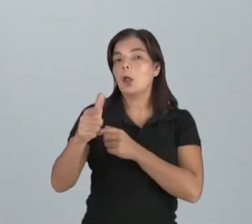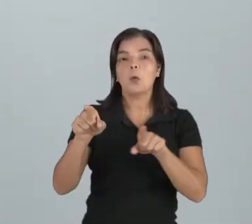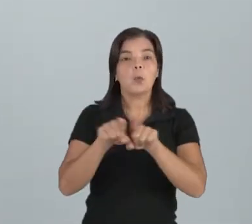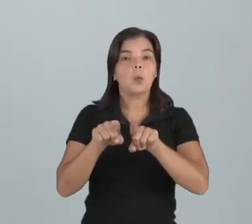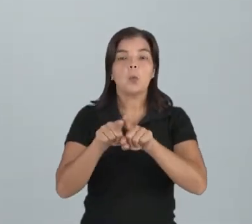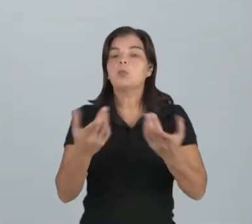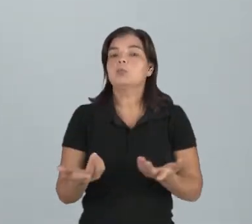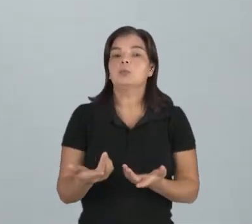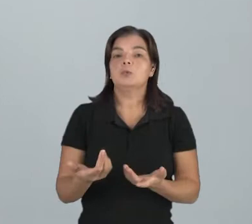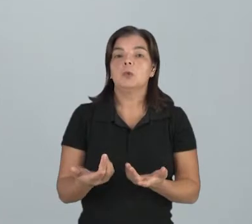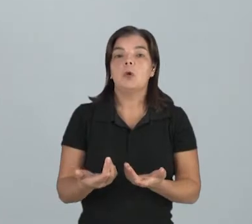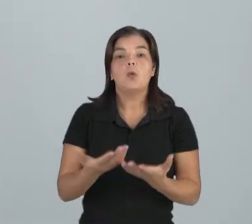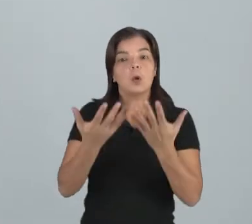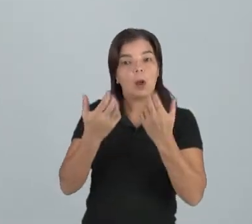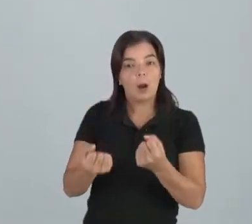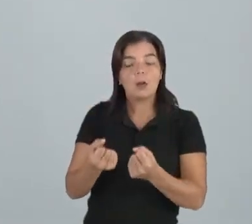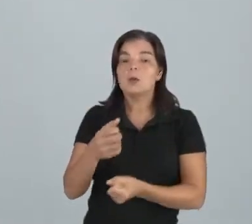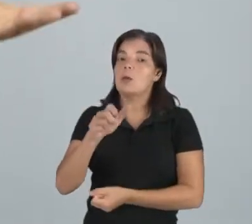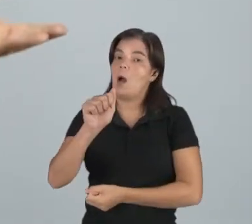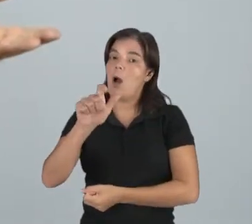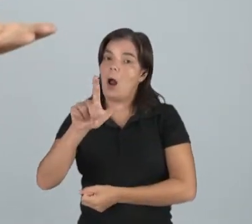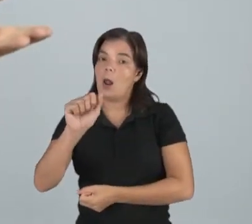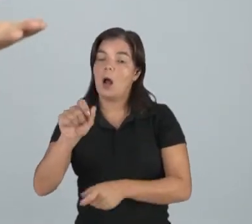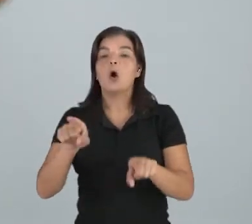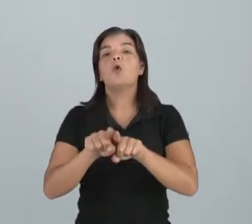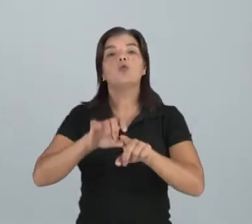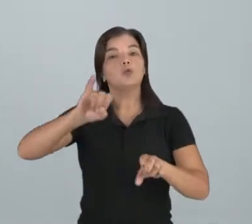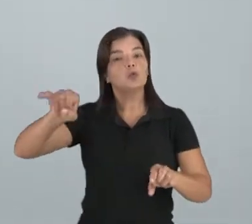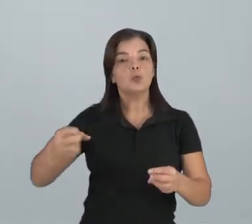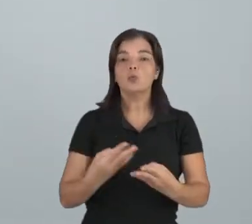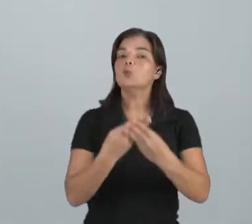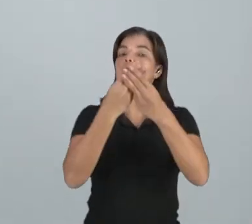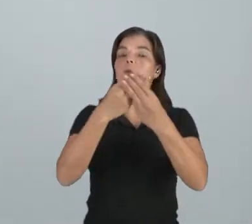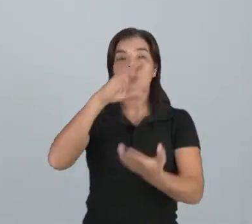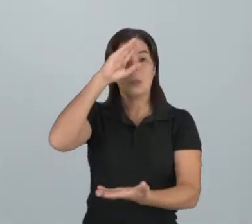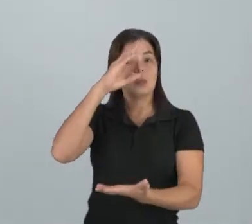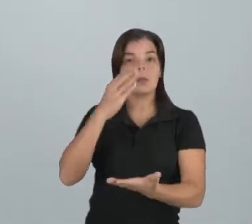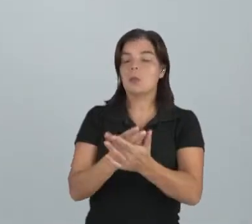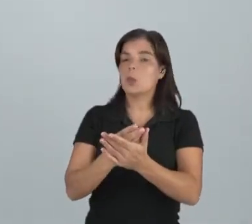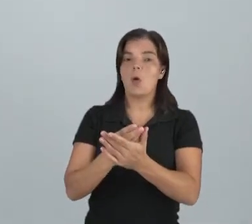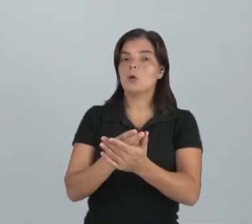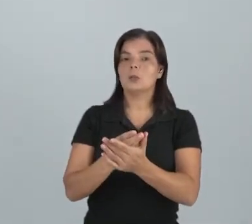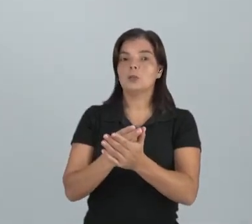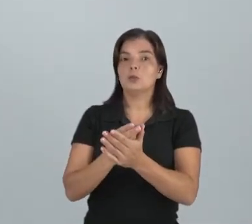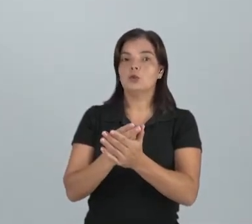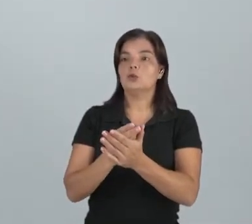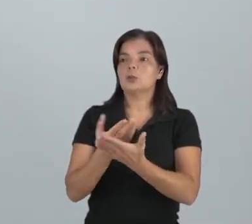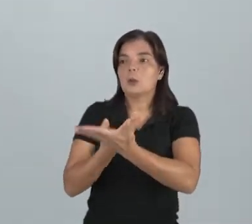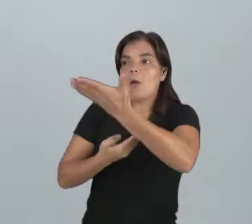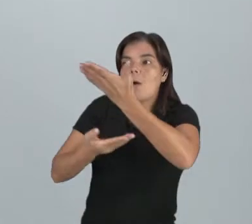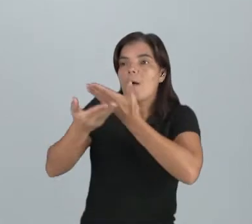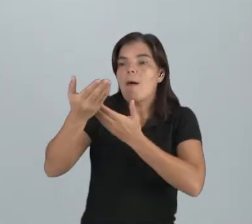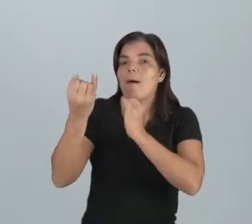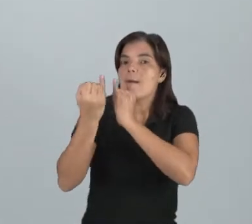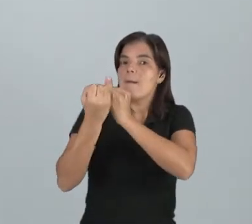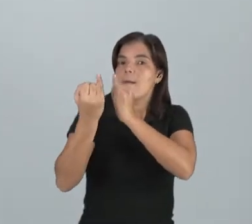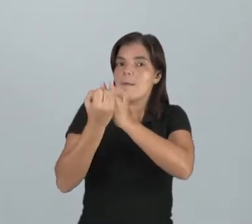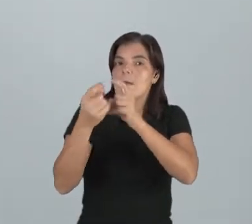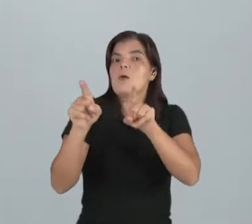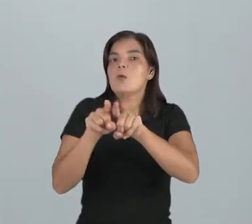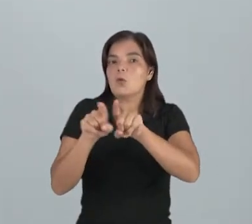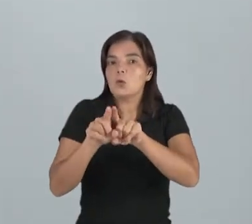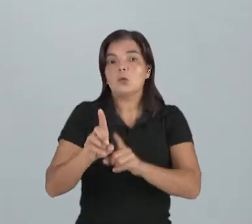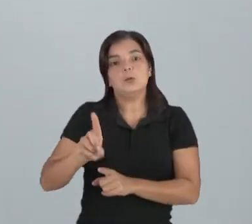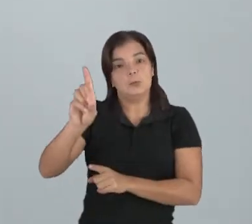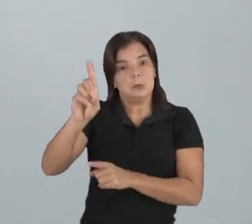entre o adepto e Alá. O judaísmo também não acredita numa mediação entre o adepto